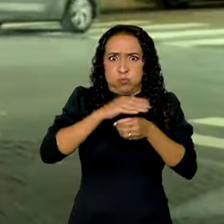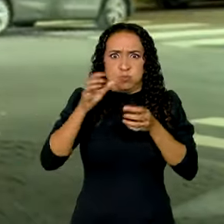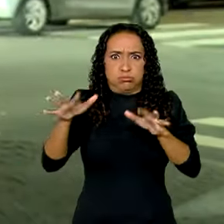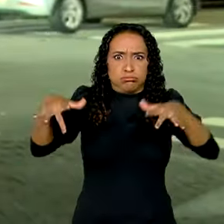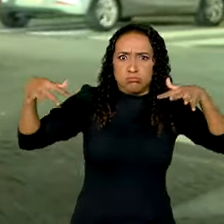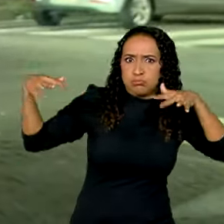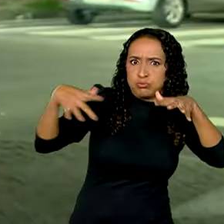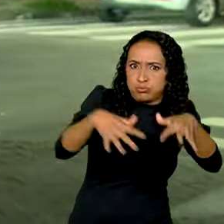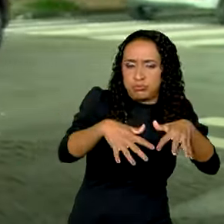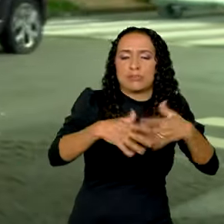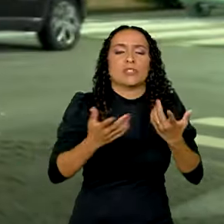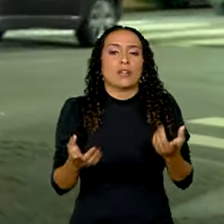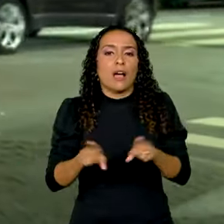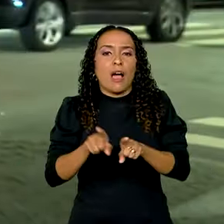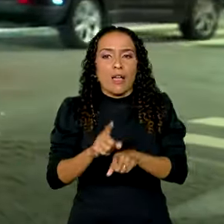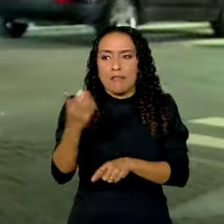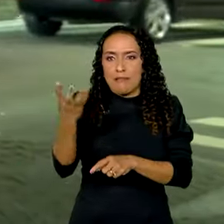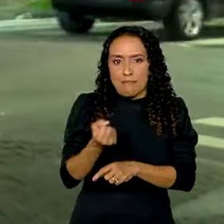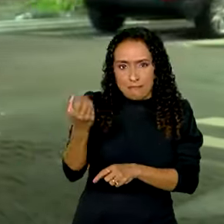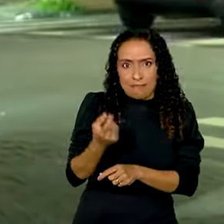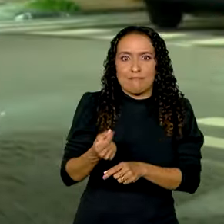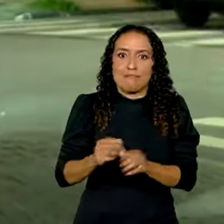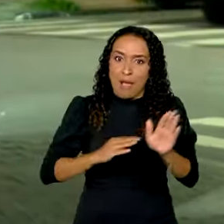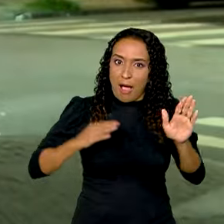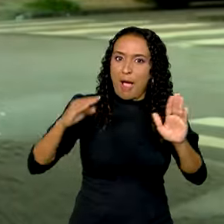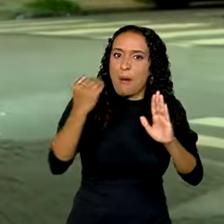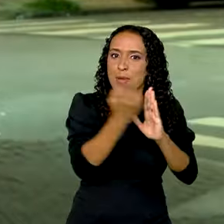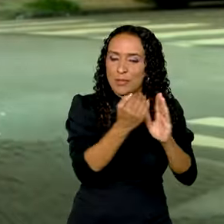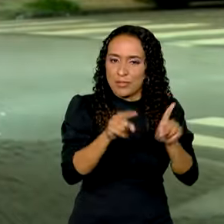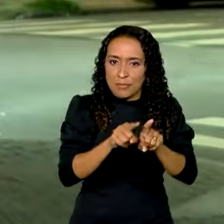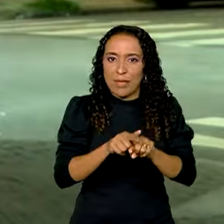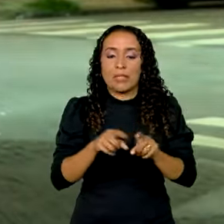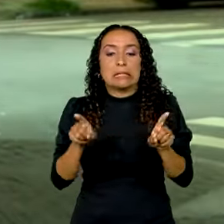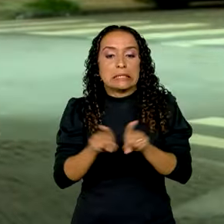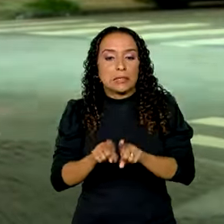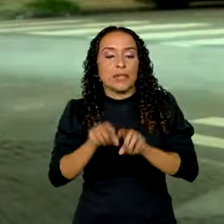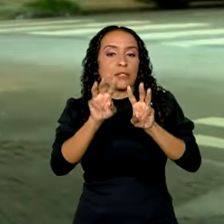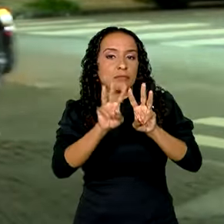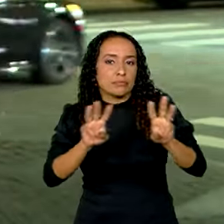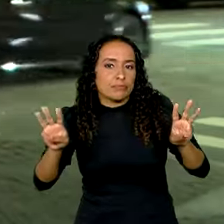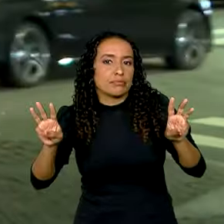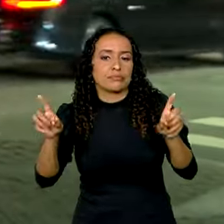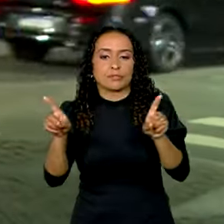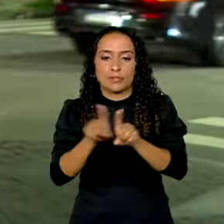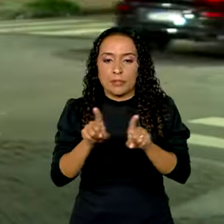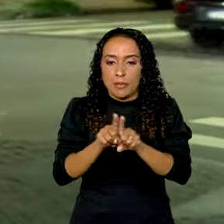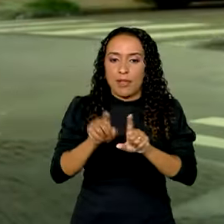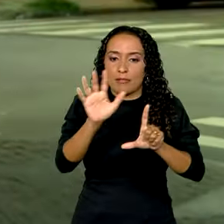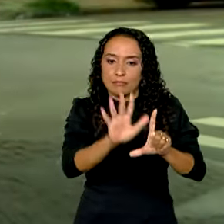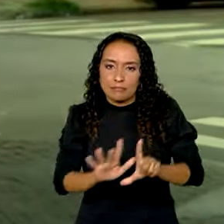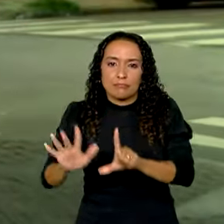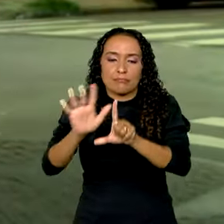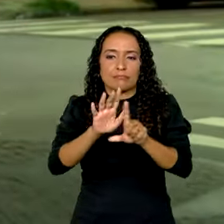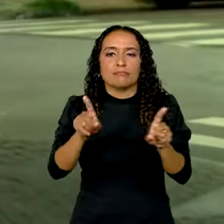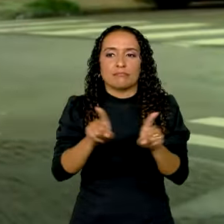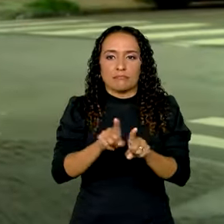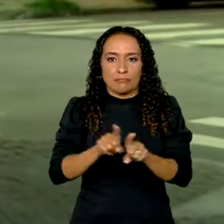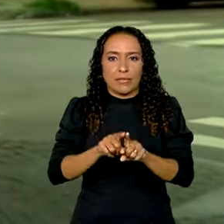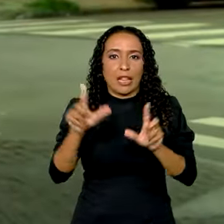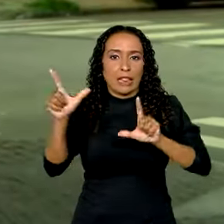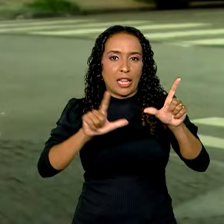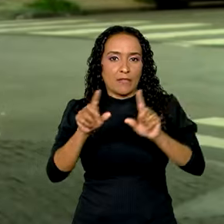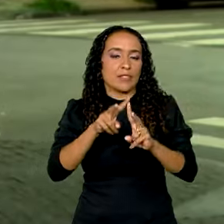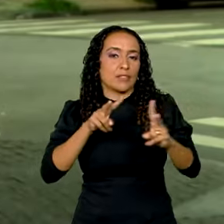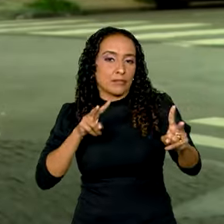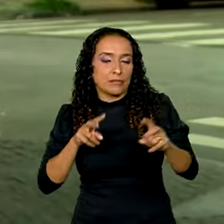salas aumentou, assim como aumentou também a receita das plataformas de streaming e das programadoras de TV a cabo. Volta às